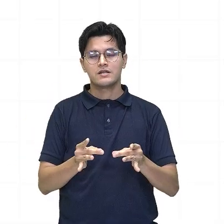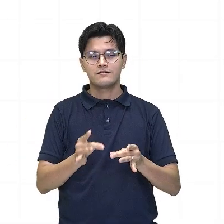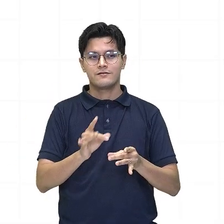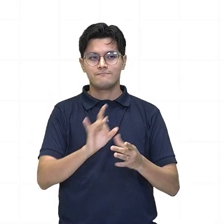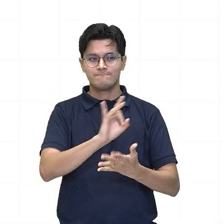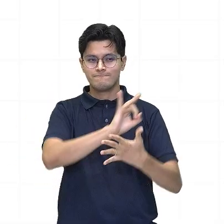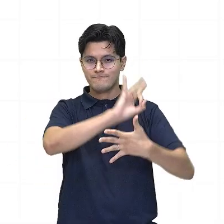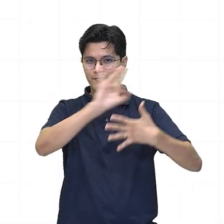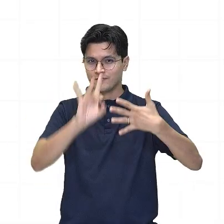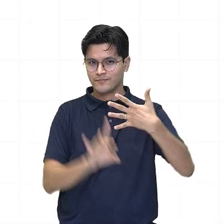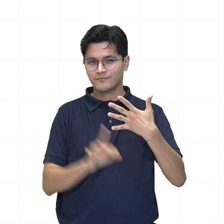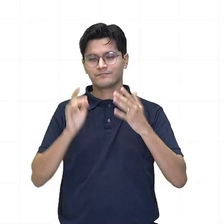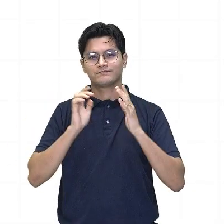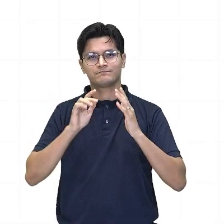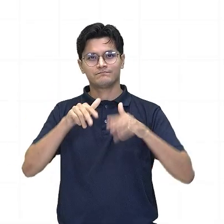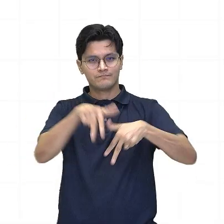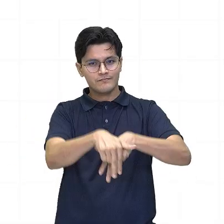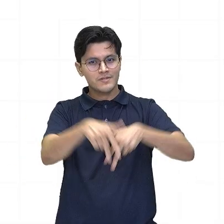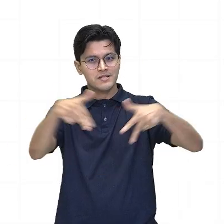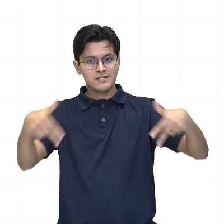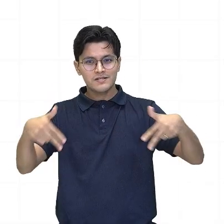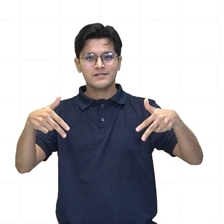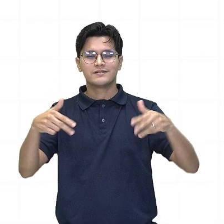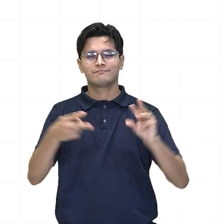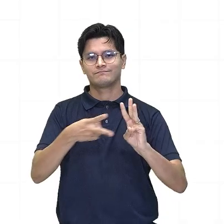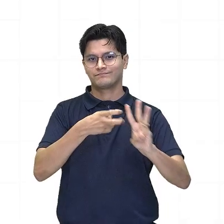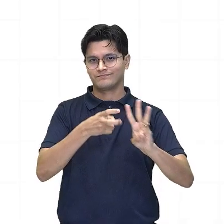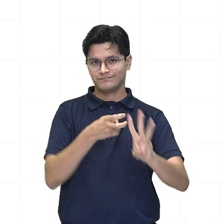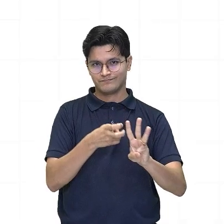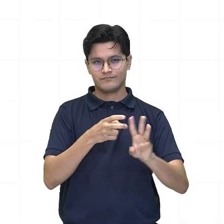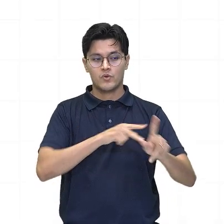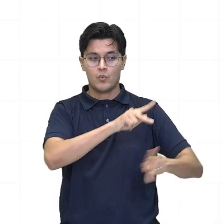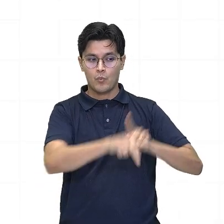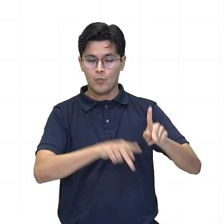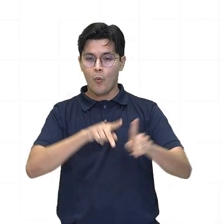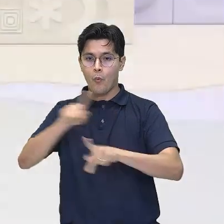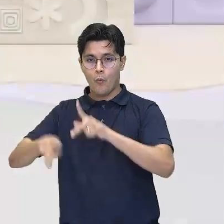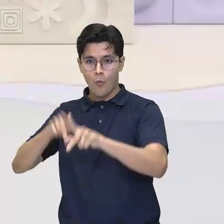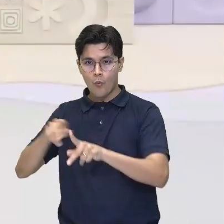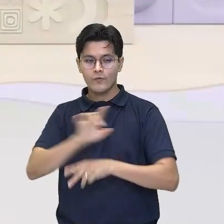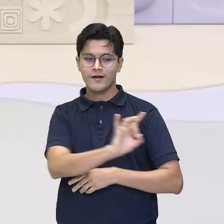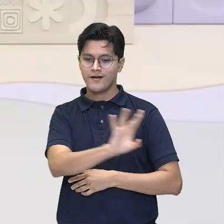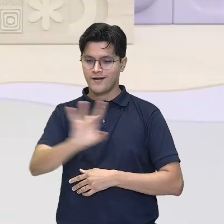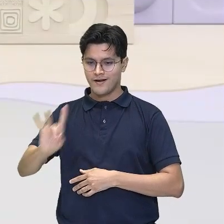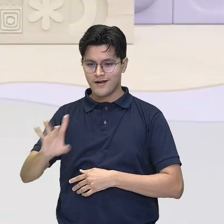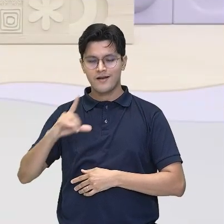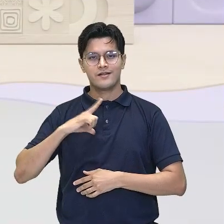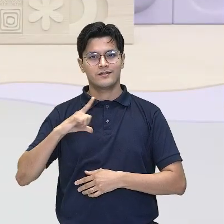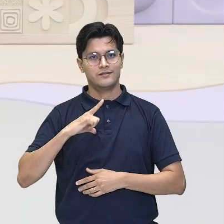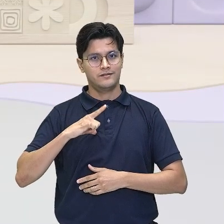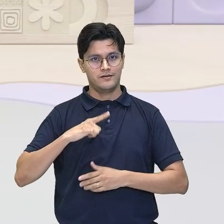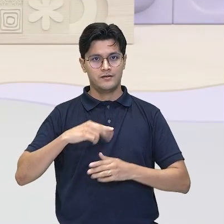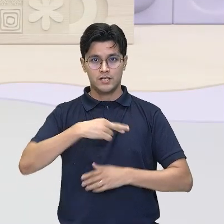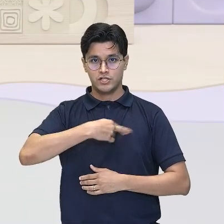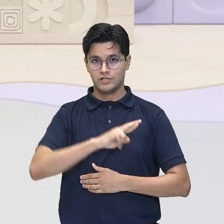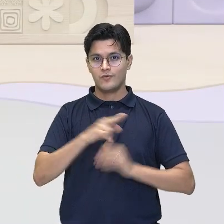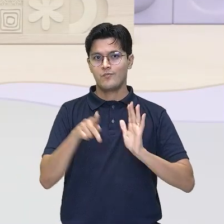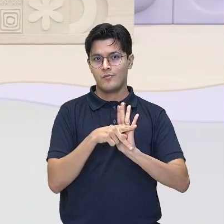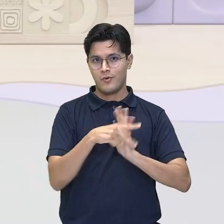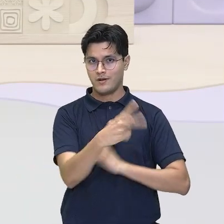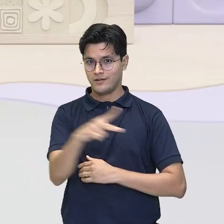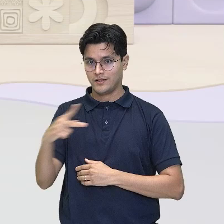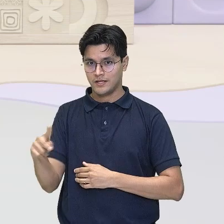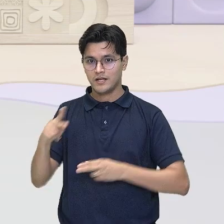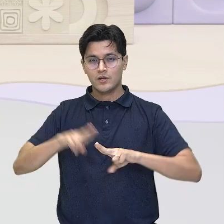indígena. Né? Cada povo, cada etnia indígena tem a sua própria religião e justamente por causa disso,